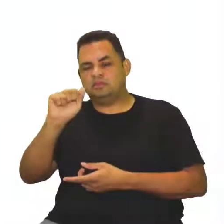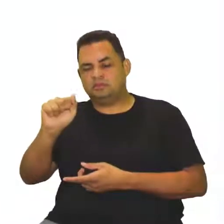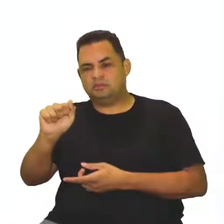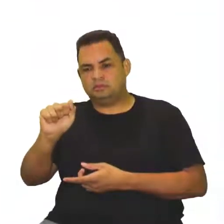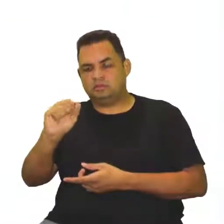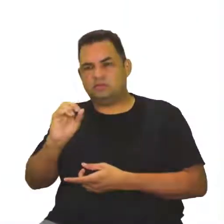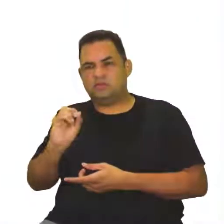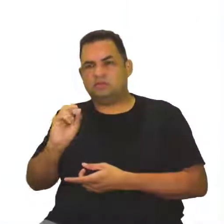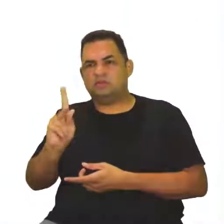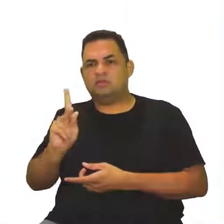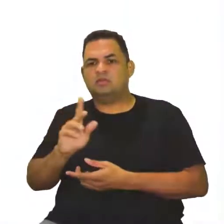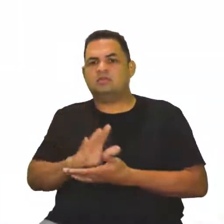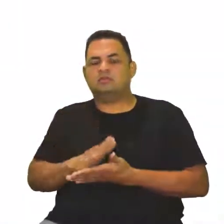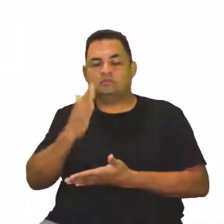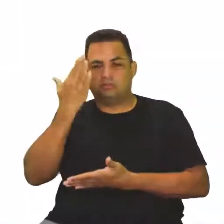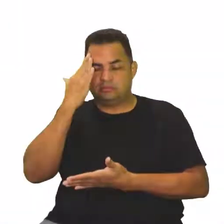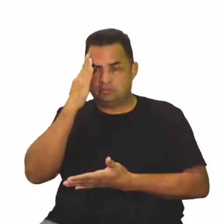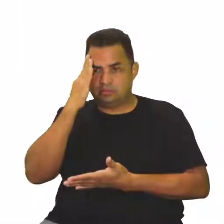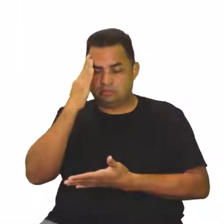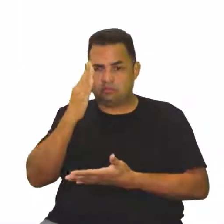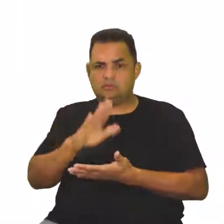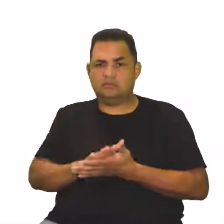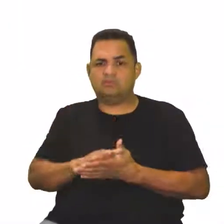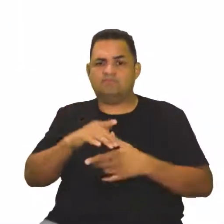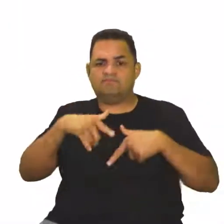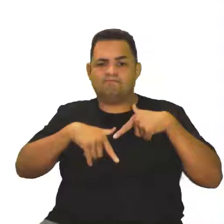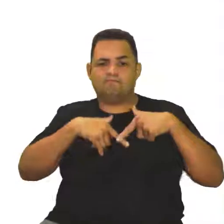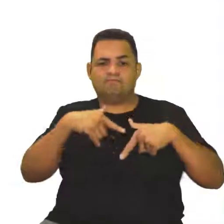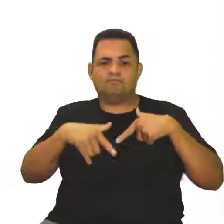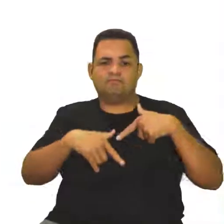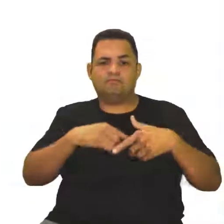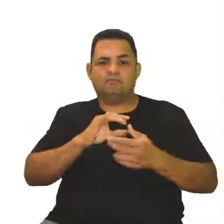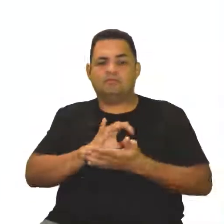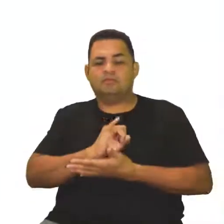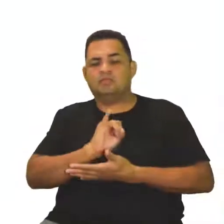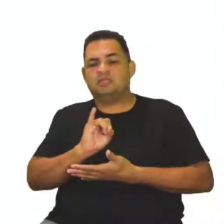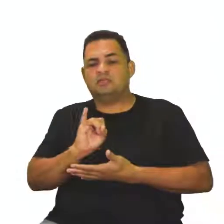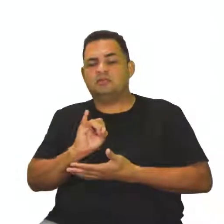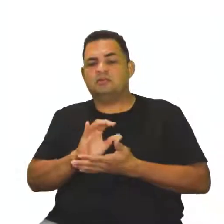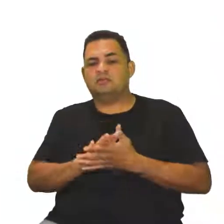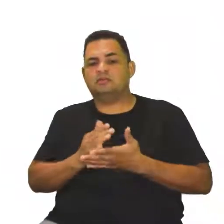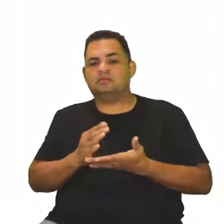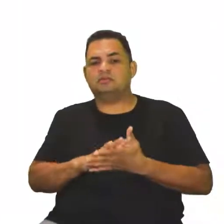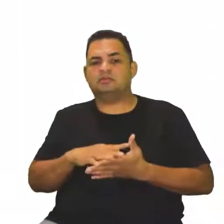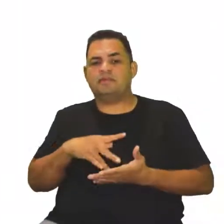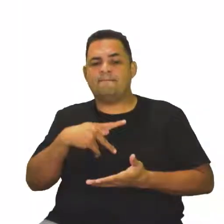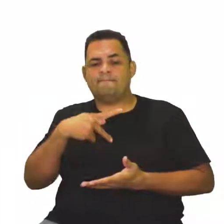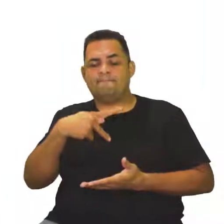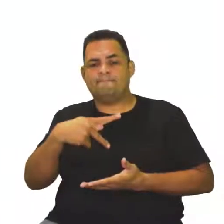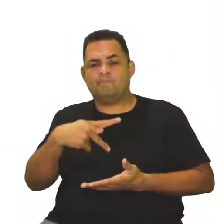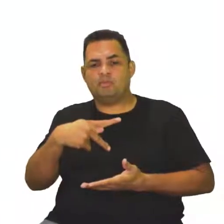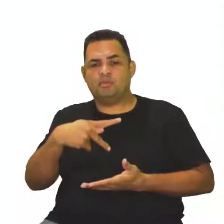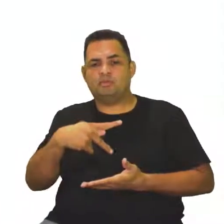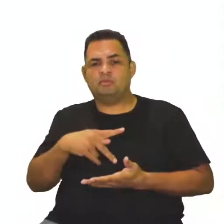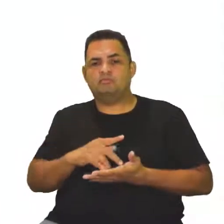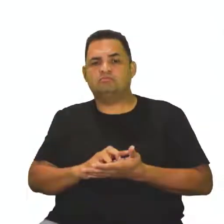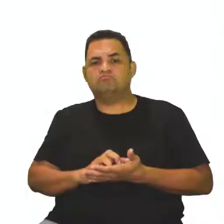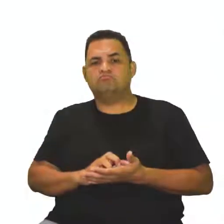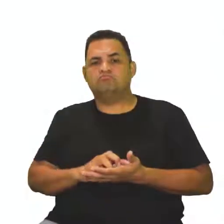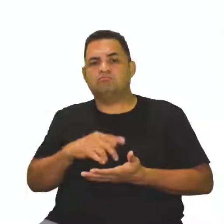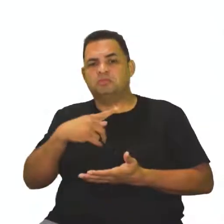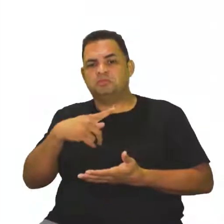ok? Entendido isso? E o trabalho que essa corrente realiza ali por intervalo de tempo é a potência também deste